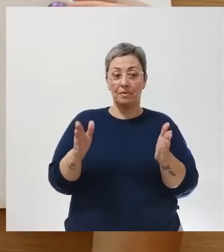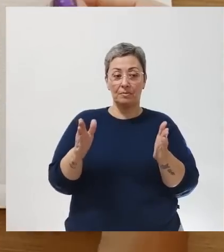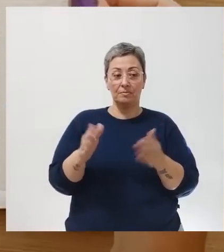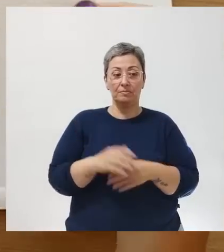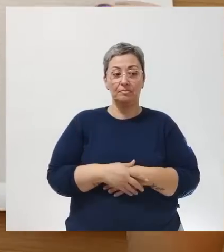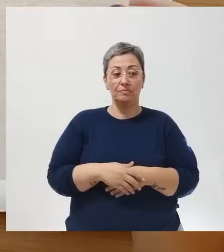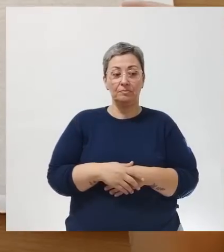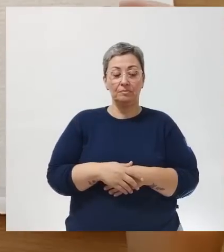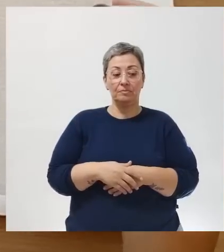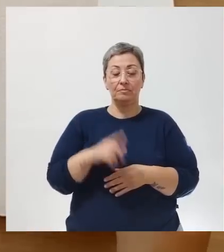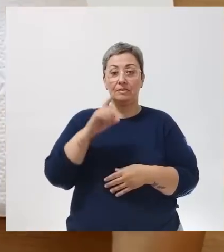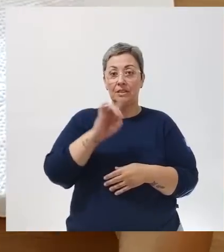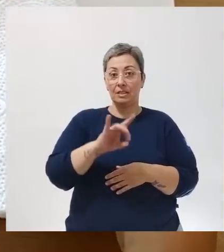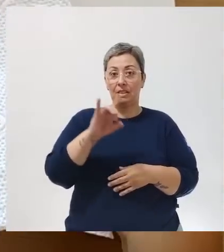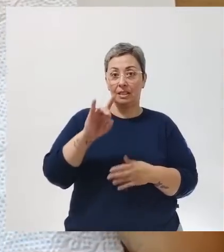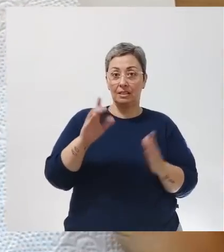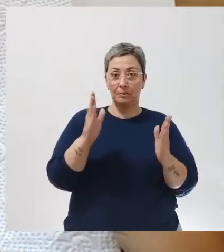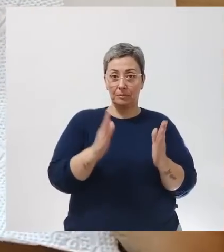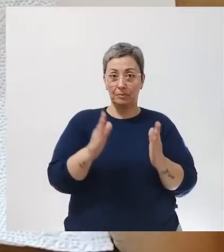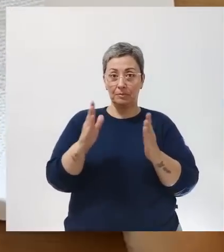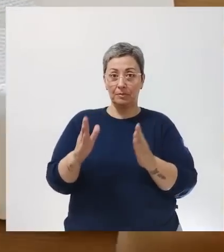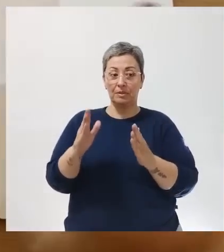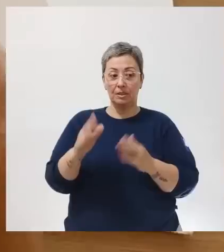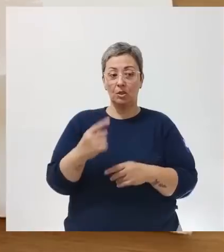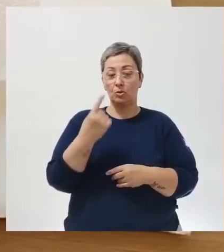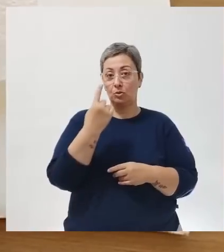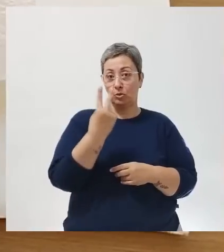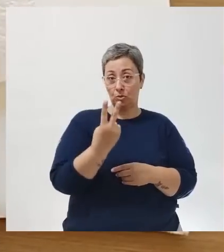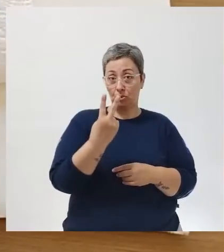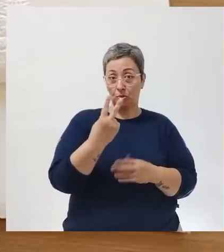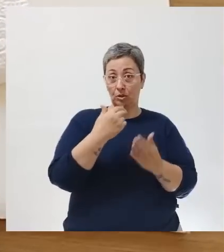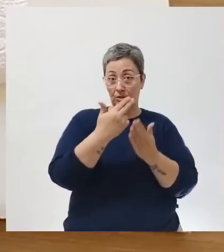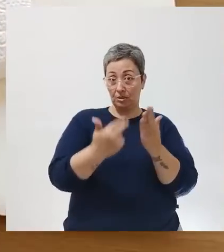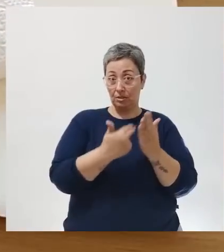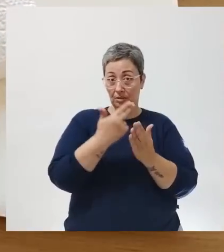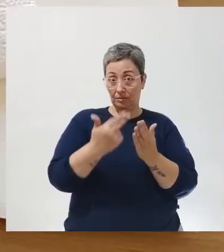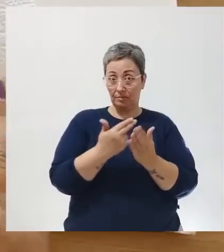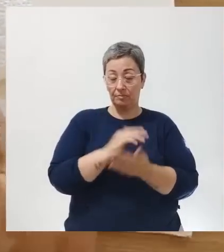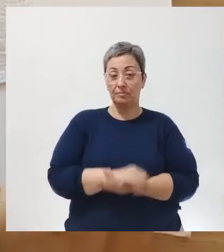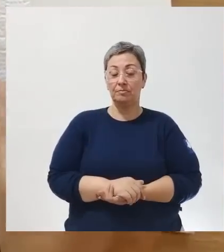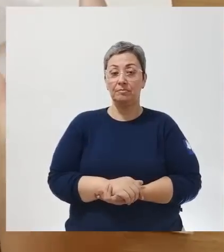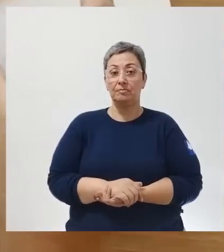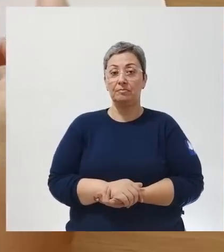papel. Cada pedaço vai dar para fazer 2 desenhos.